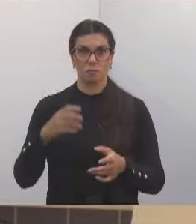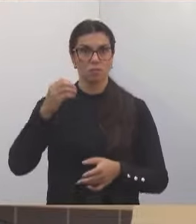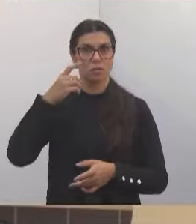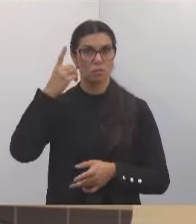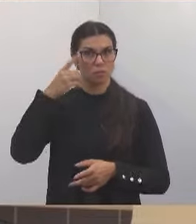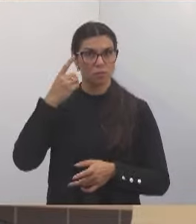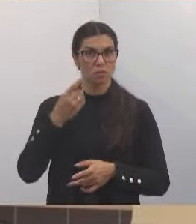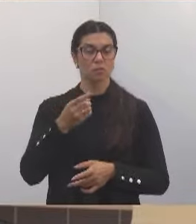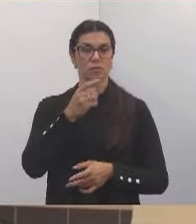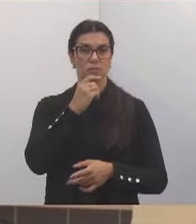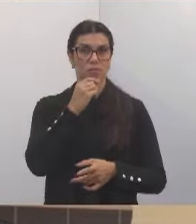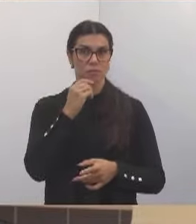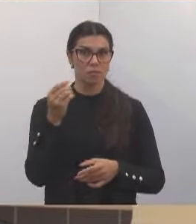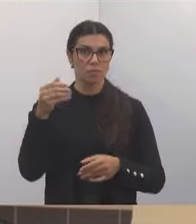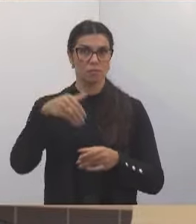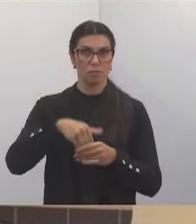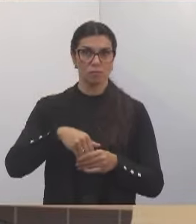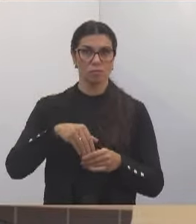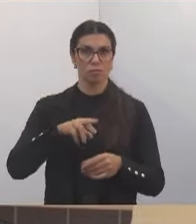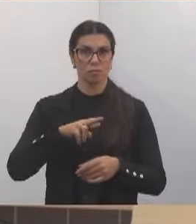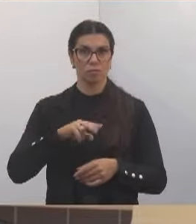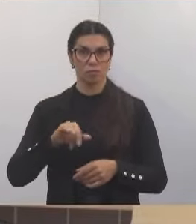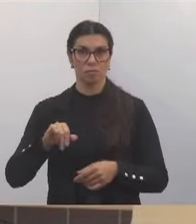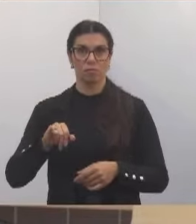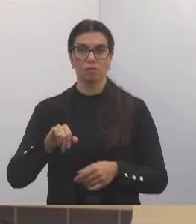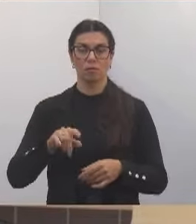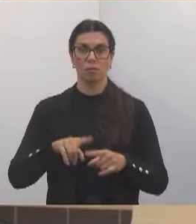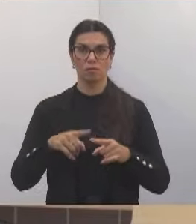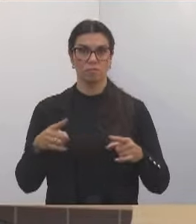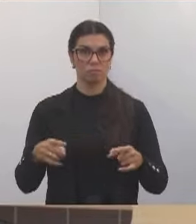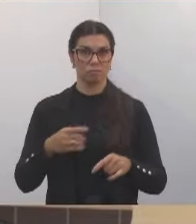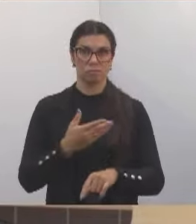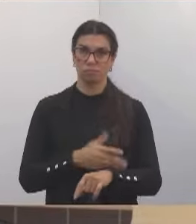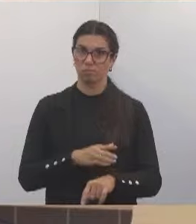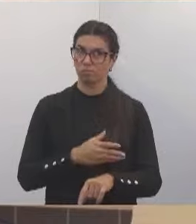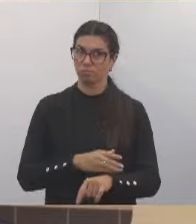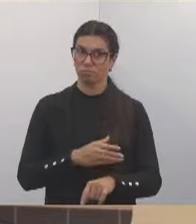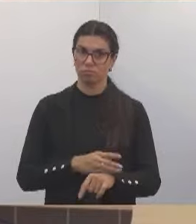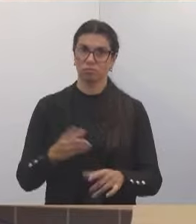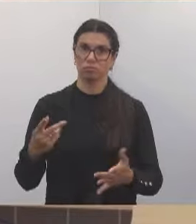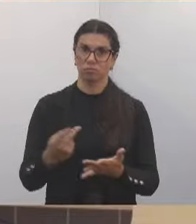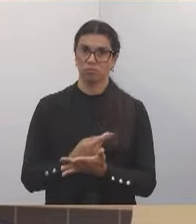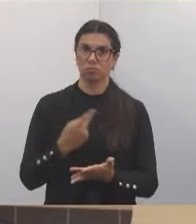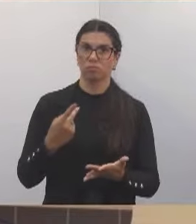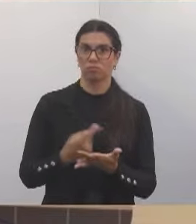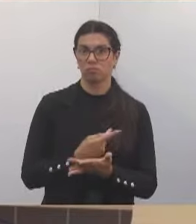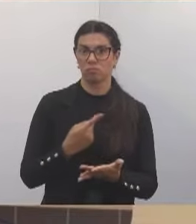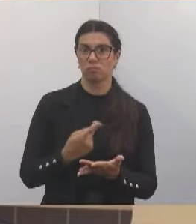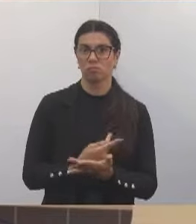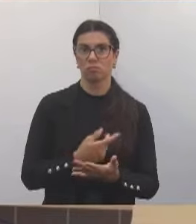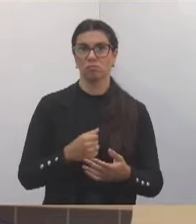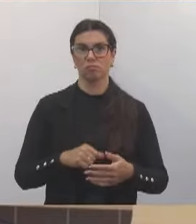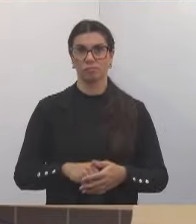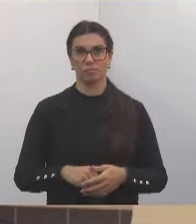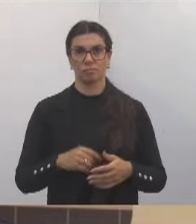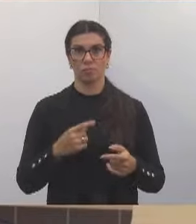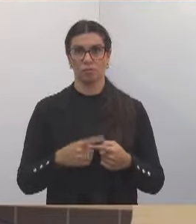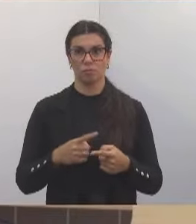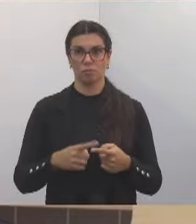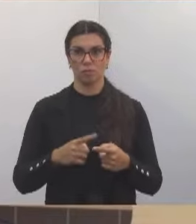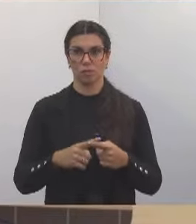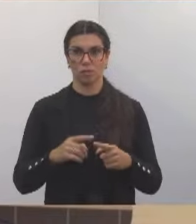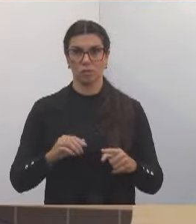se constitui uma prática indevida, se traduz em enriquecimento ilícito, porque